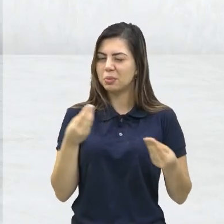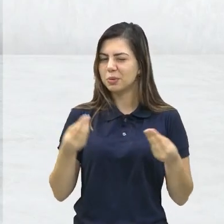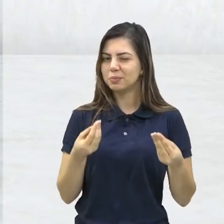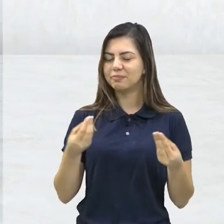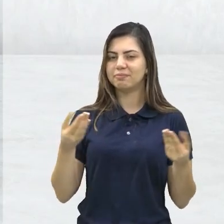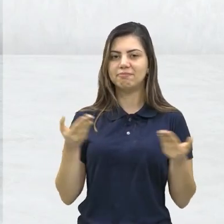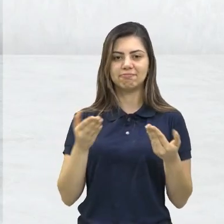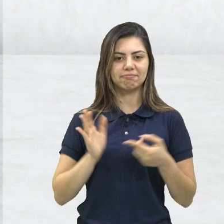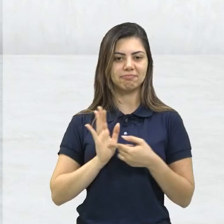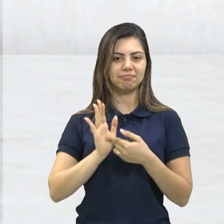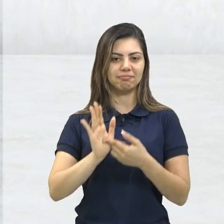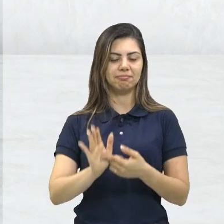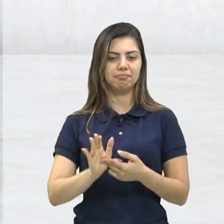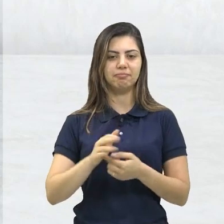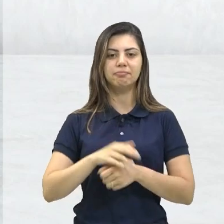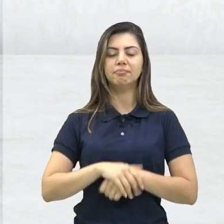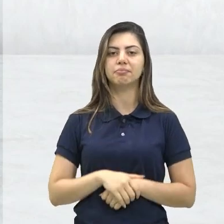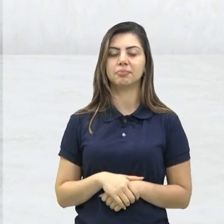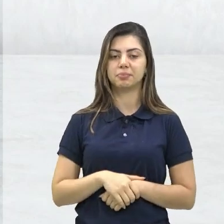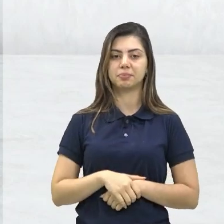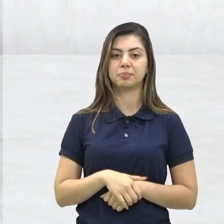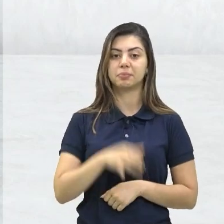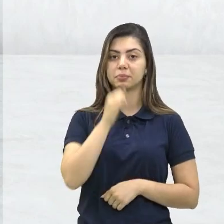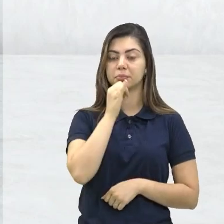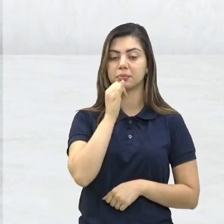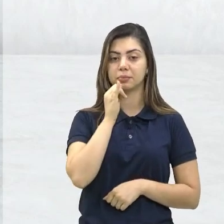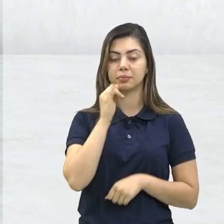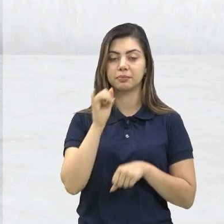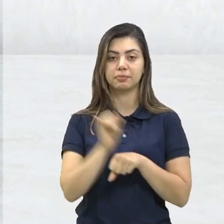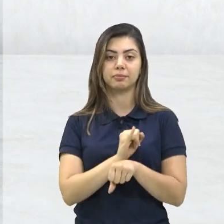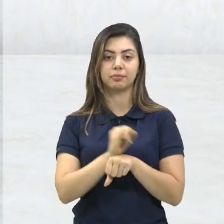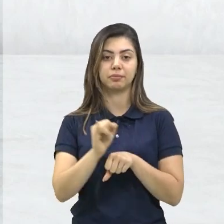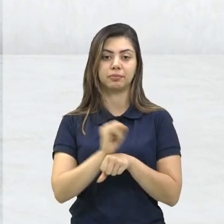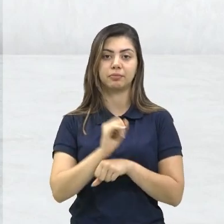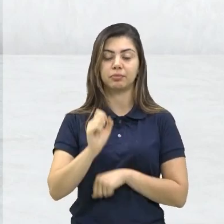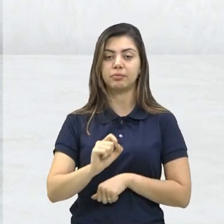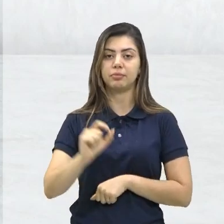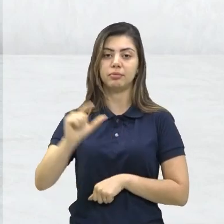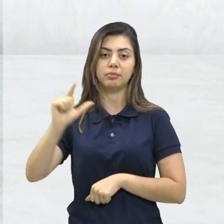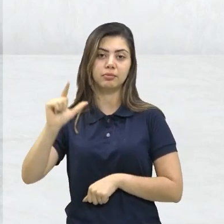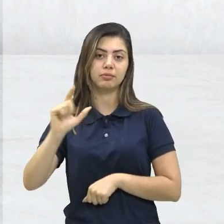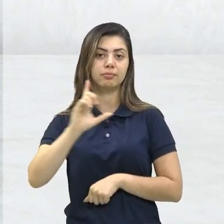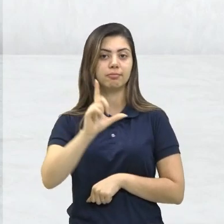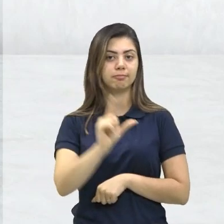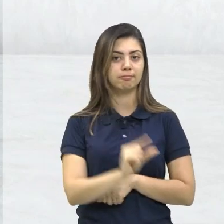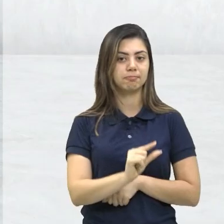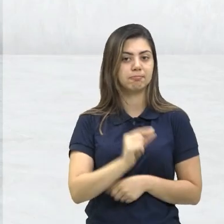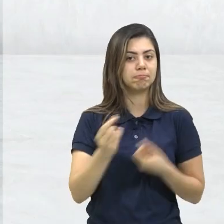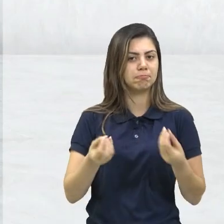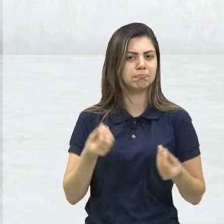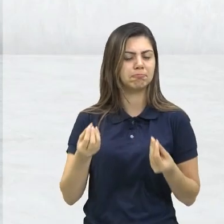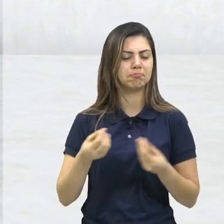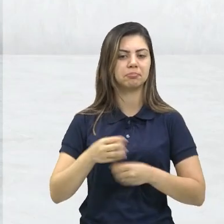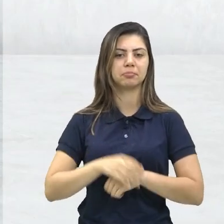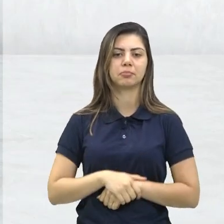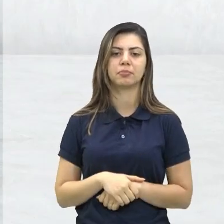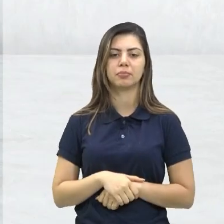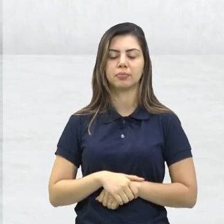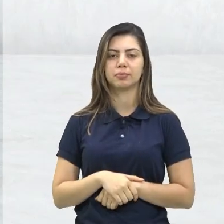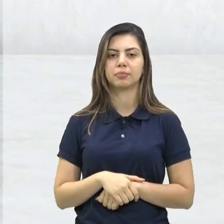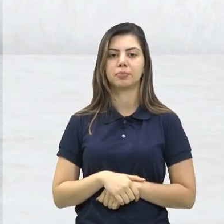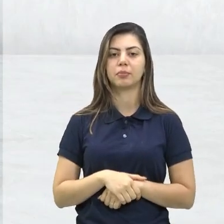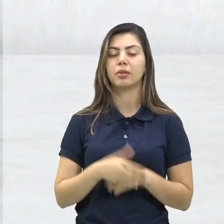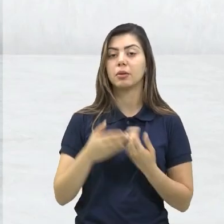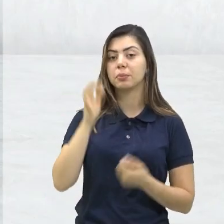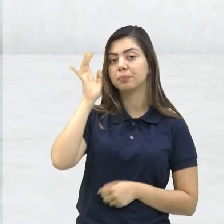você usando os fatores de aumento e fatores de redução, tá bom? O que acontece?